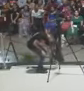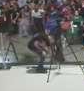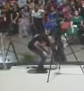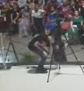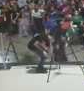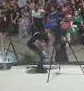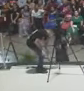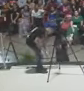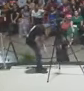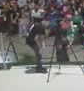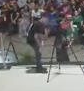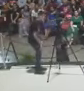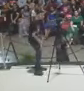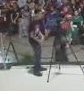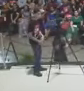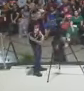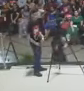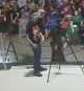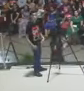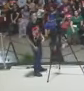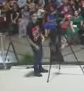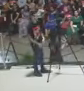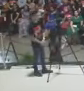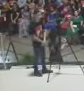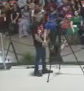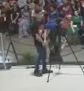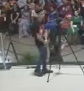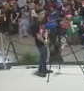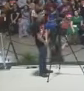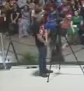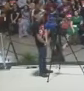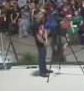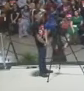Gonçalves, toda a diretoria da UMADECRE, que o